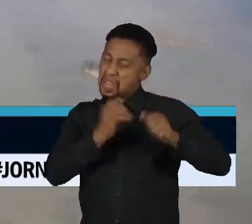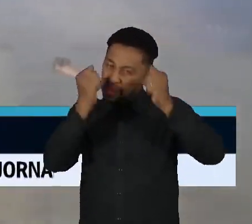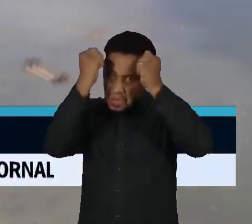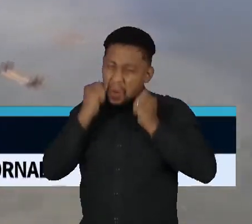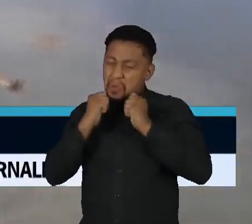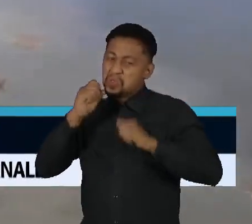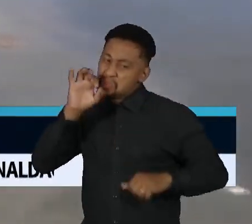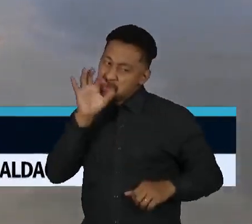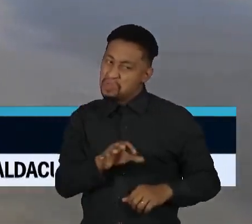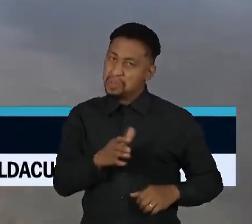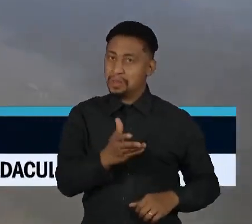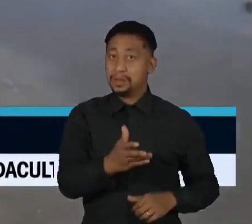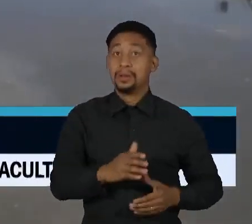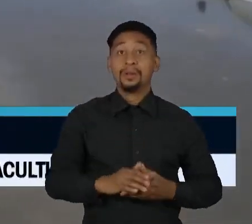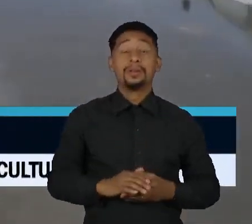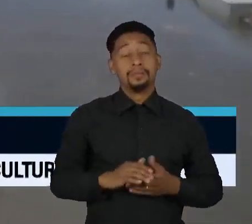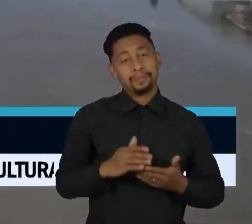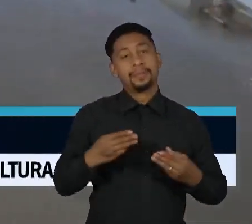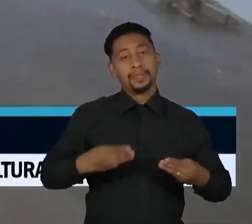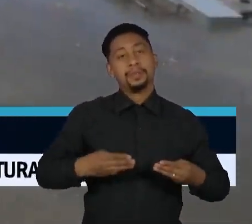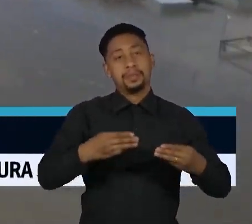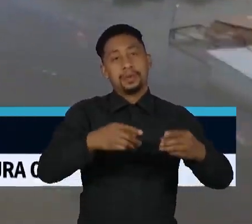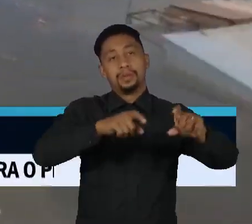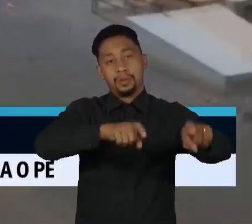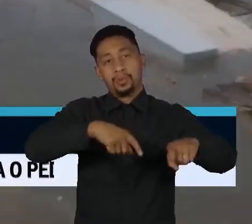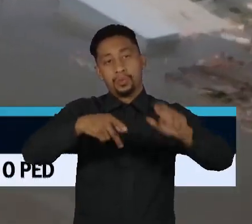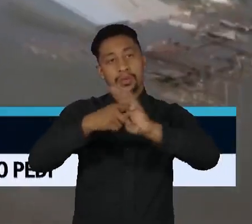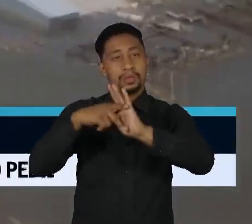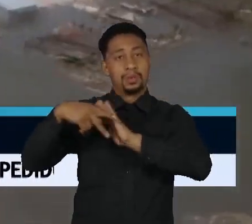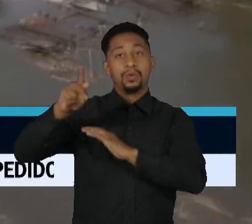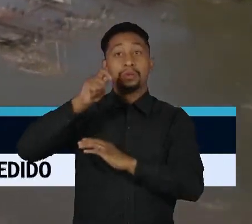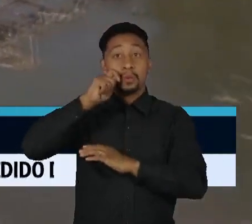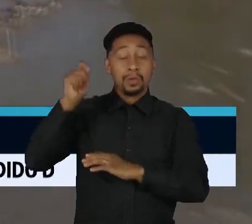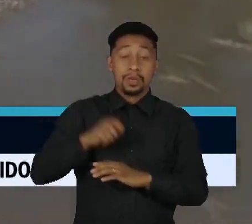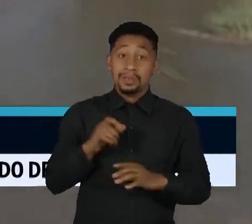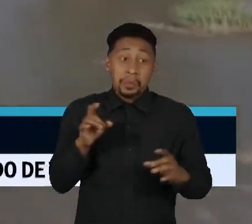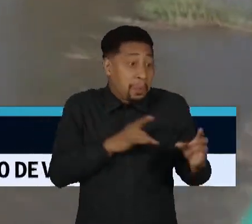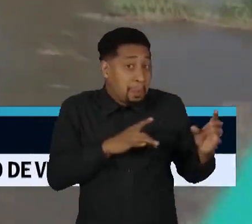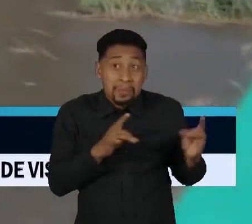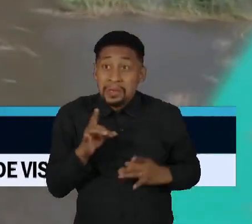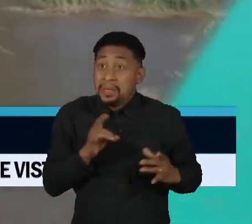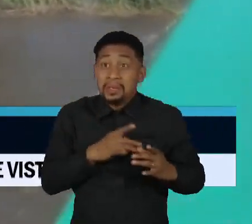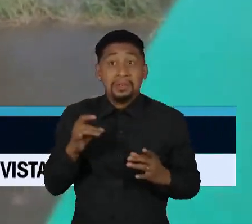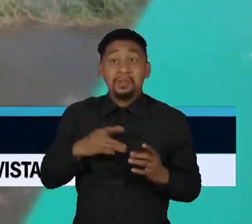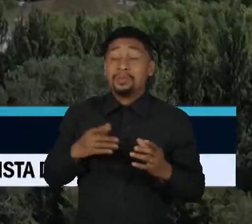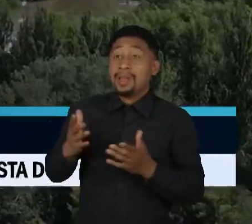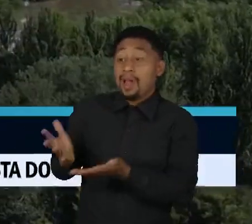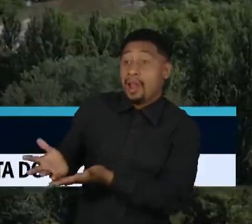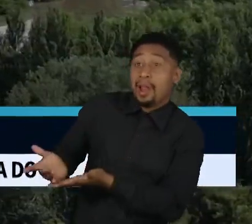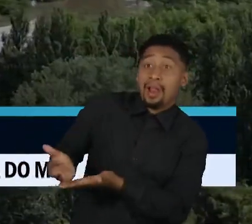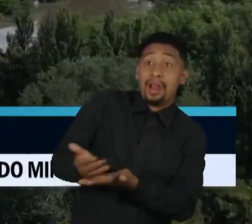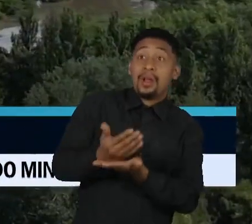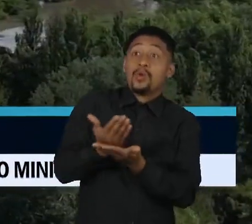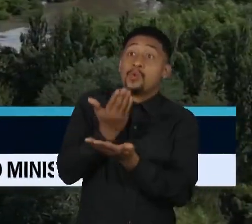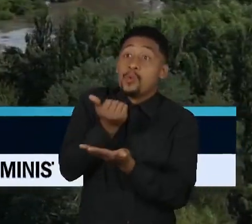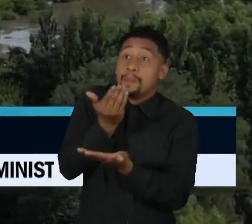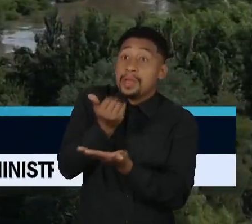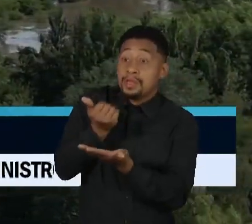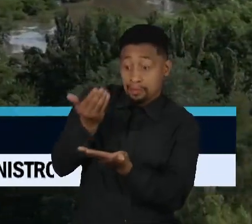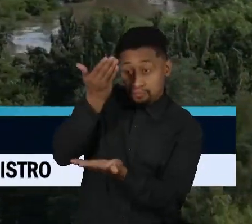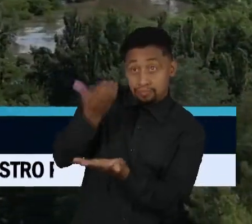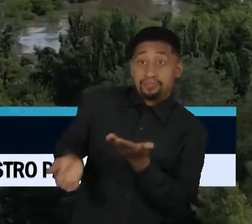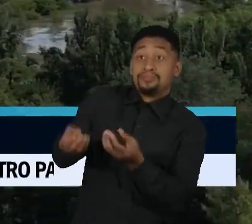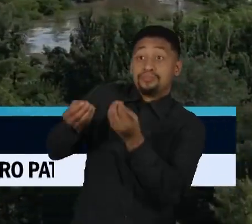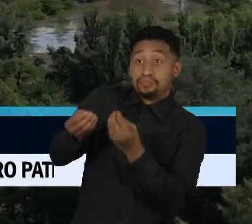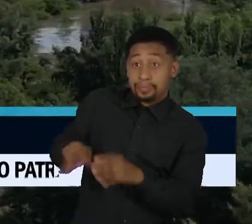o Ministério da Agricultura da Ucrânia afirmou que teme perder milhões de toneladas de colheitas por causa da inundação. A